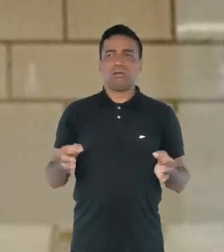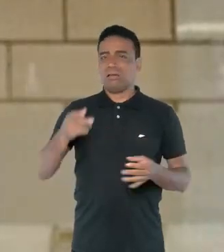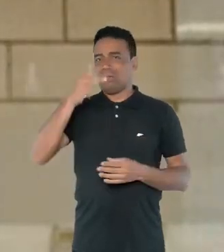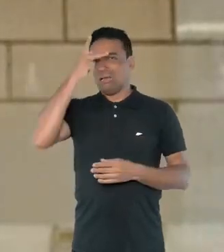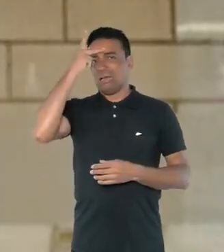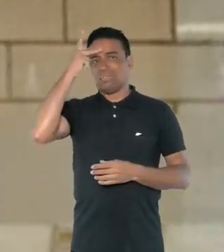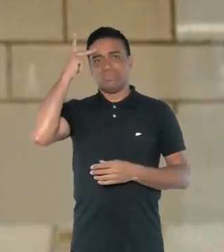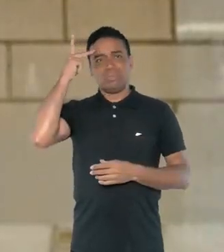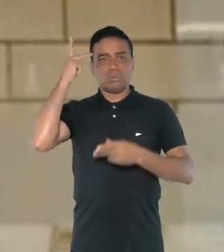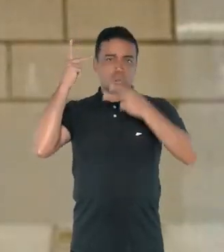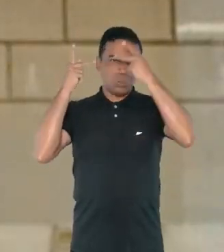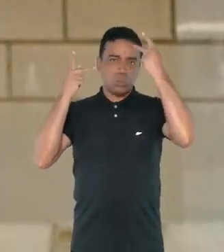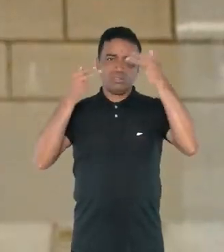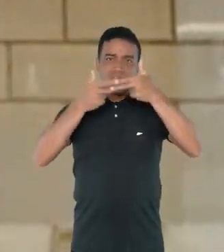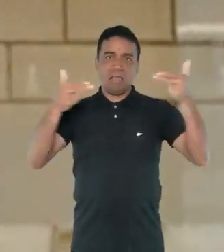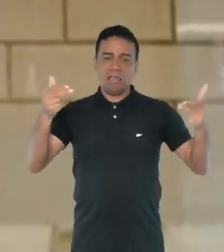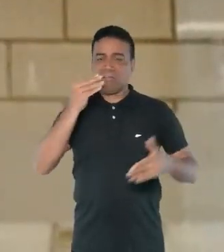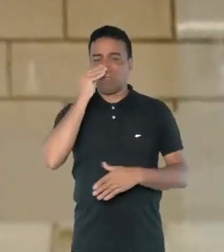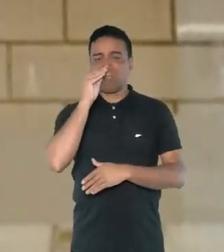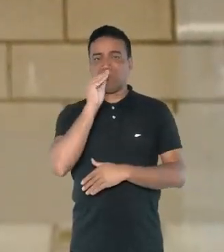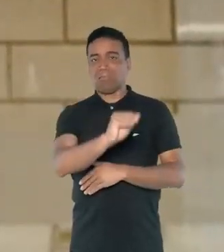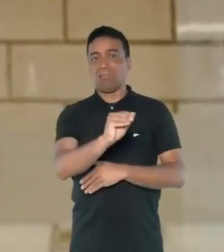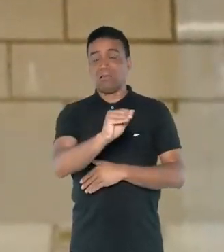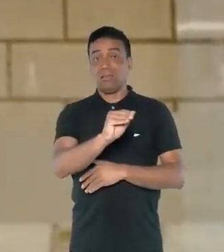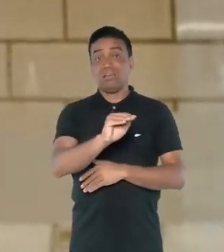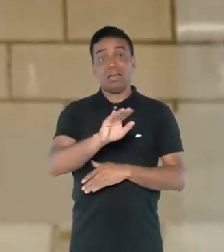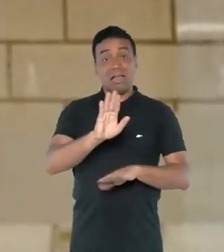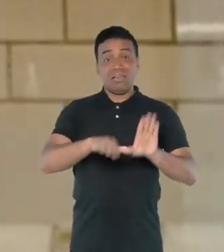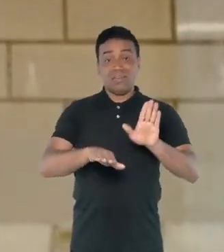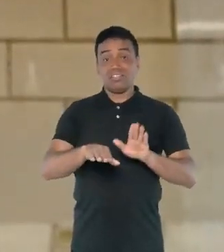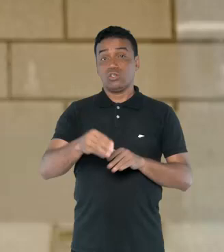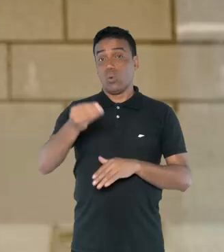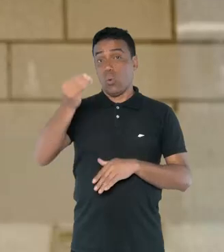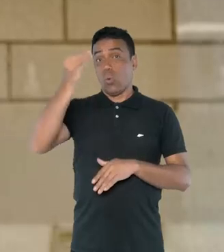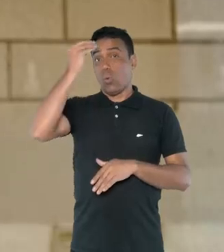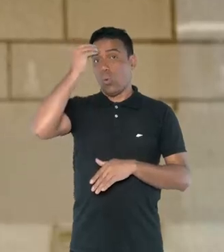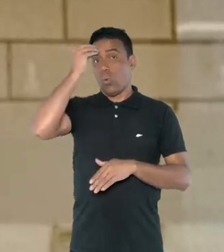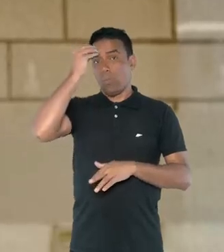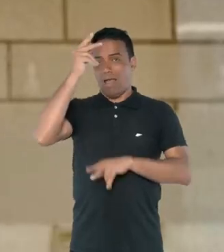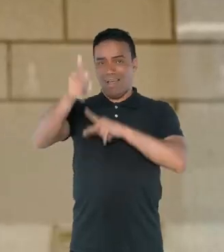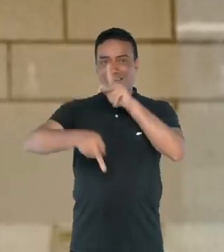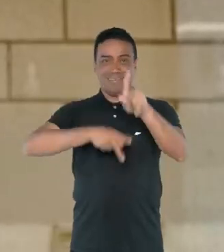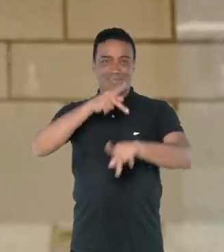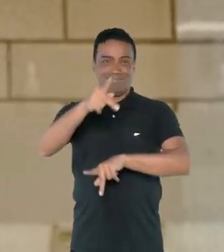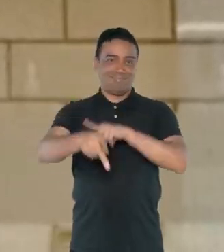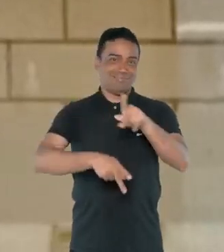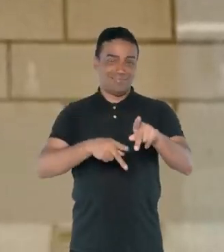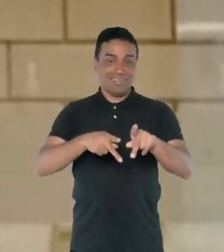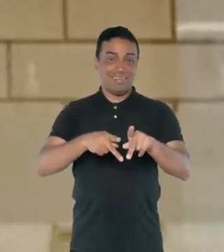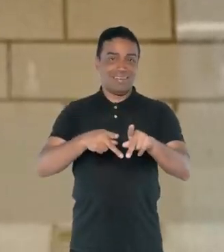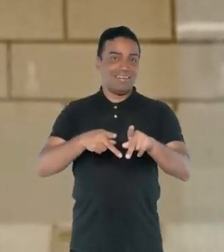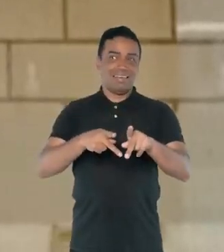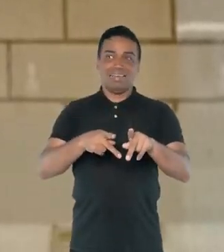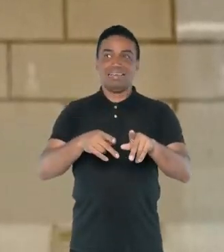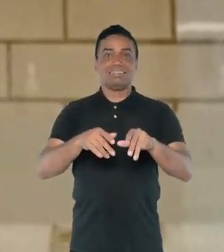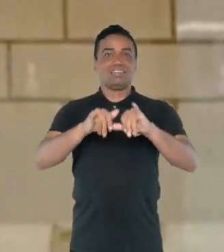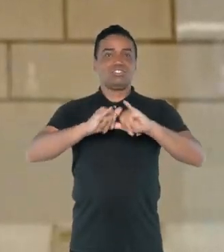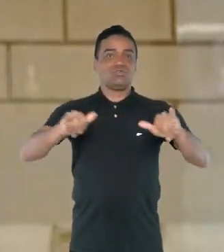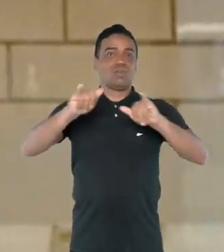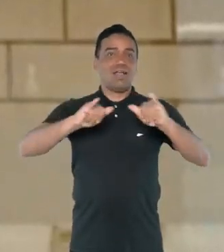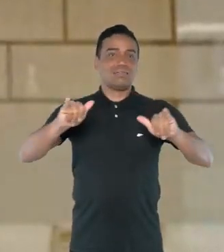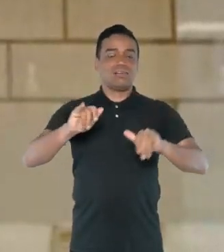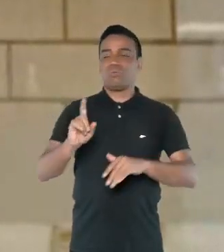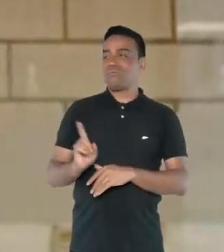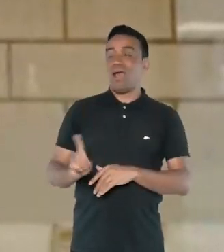livro. Em vez de culpar o público, em vez de culpar a audiência, ele vai